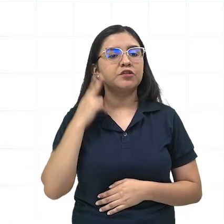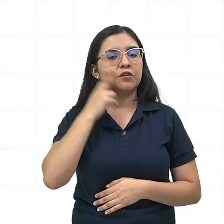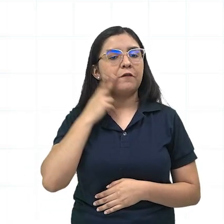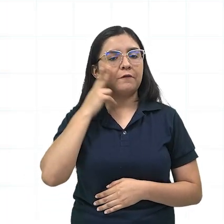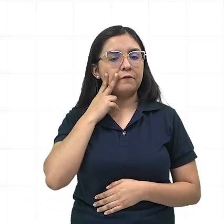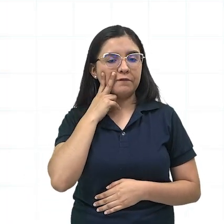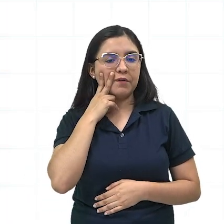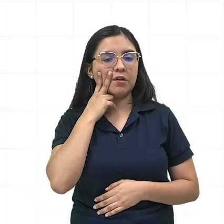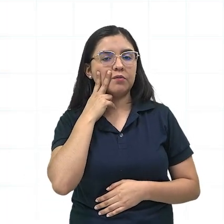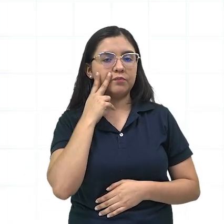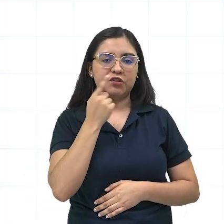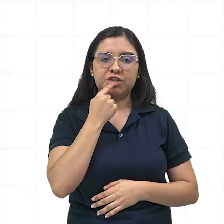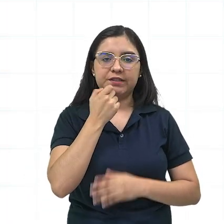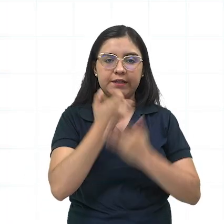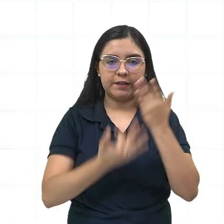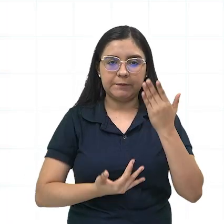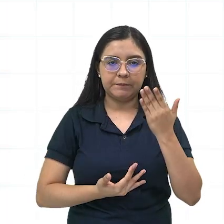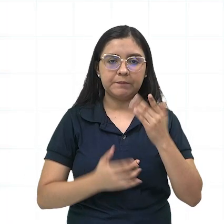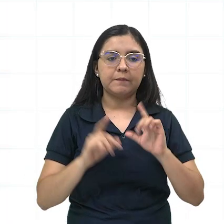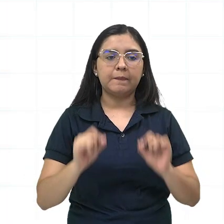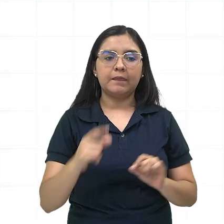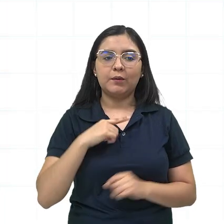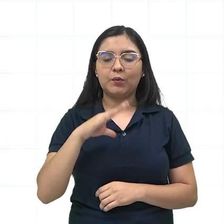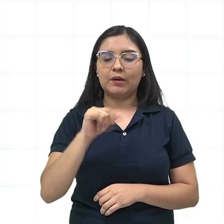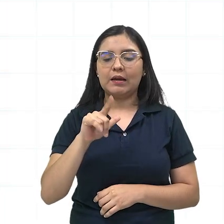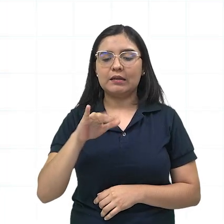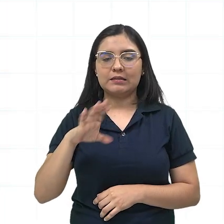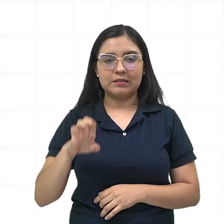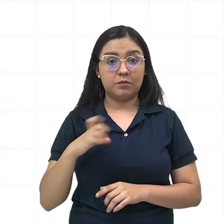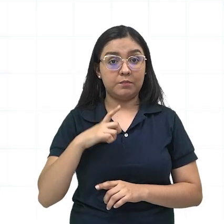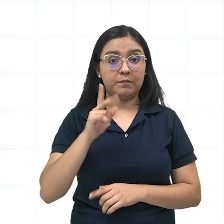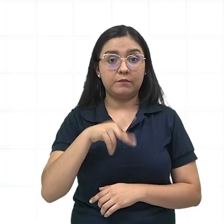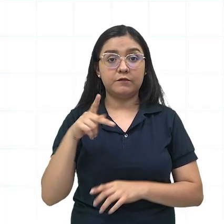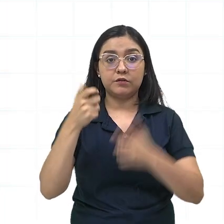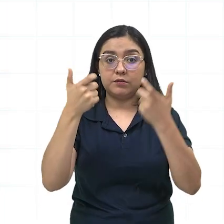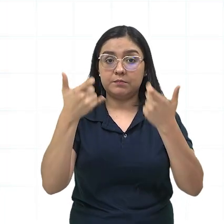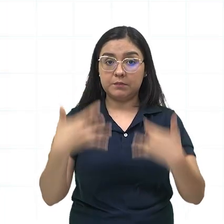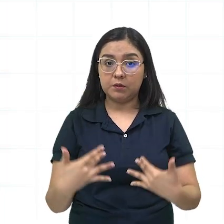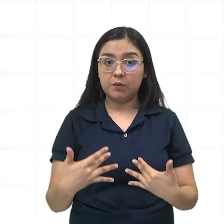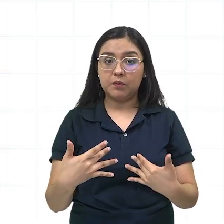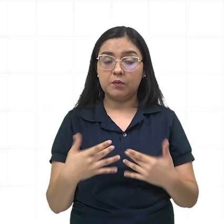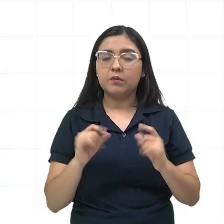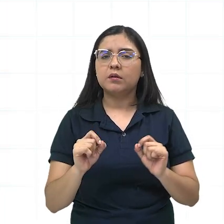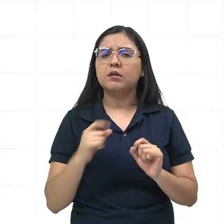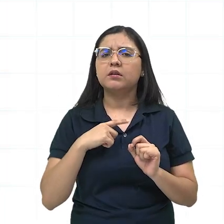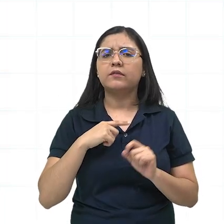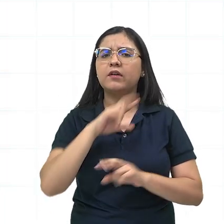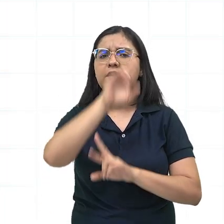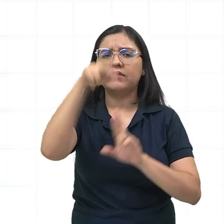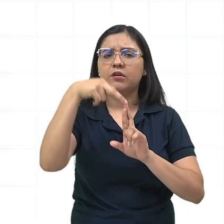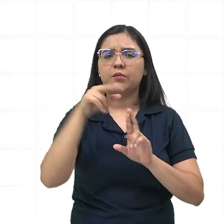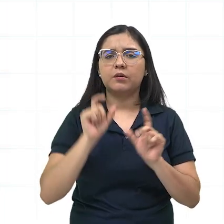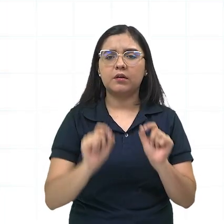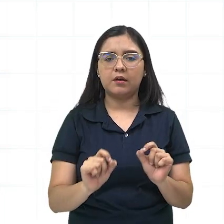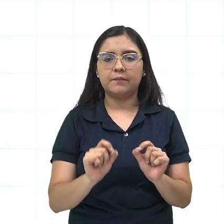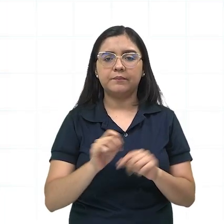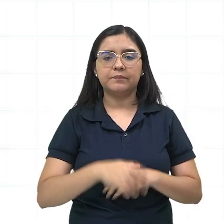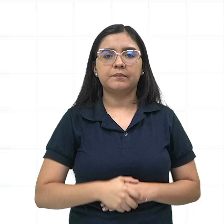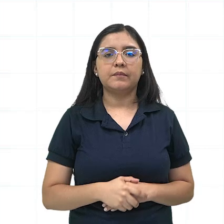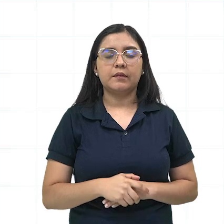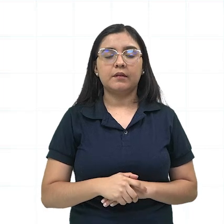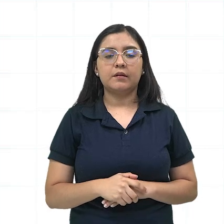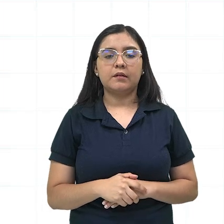vinho tinto de sangue. O cálice, como o próprio professor Artemiso explicou para a gente, ele estava fazendo uma